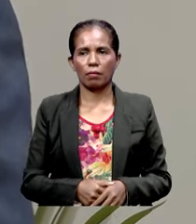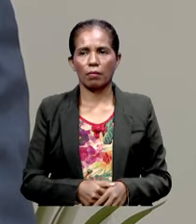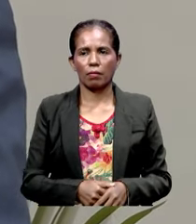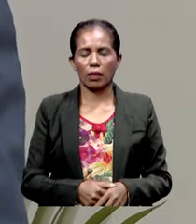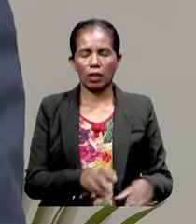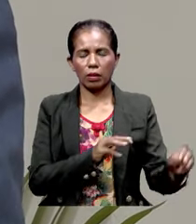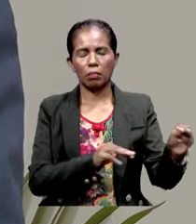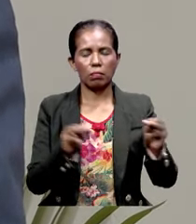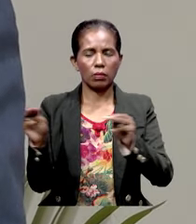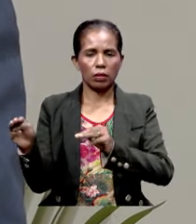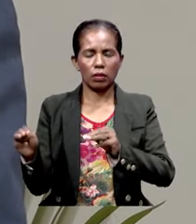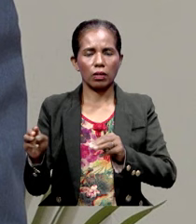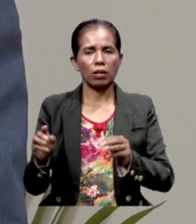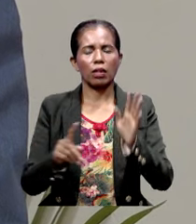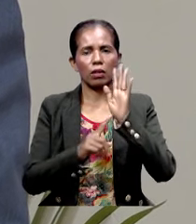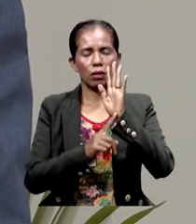Transição representa o governo central.